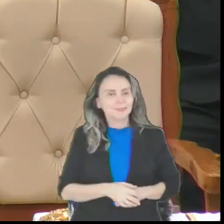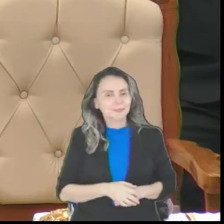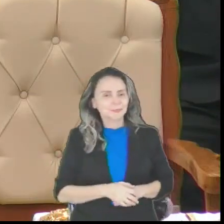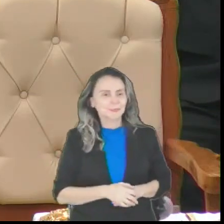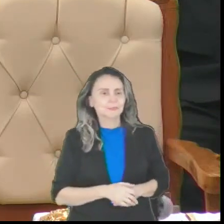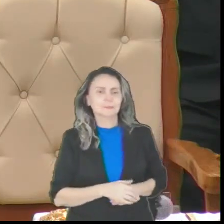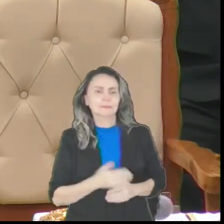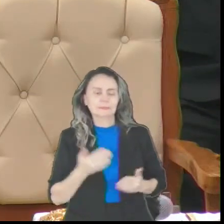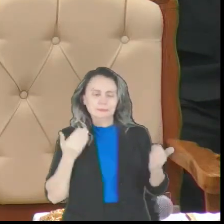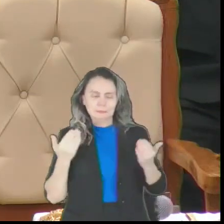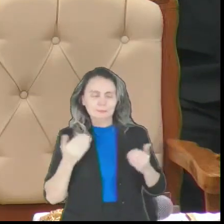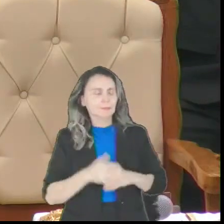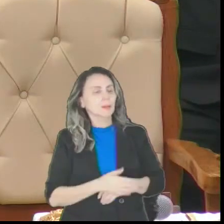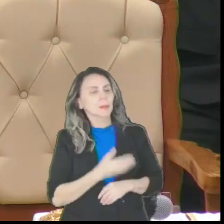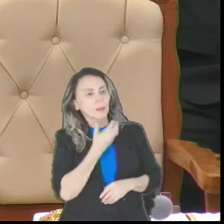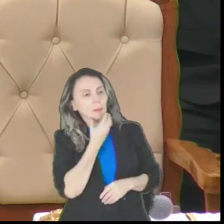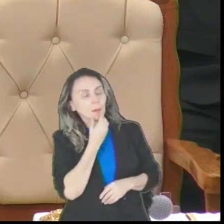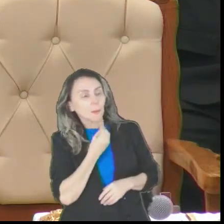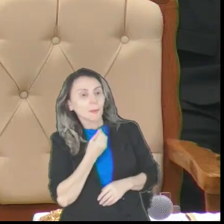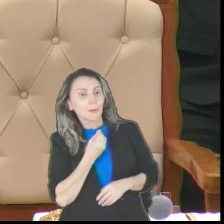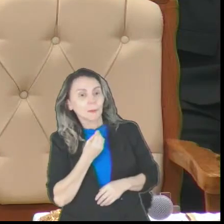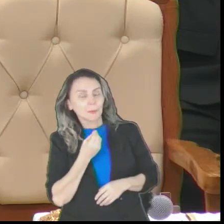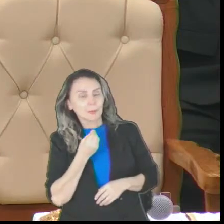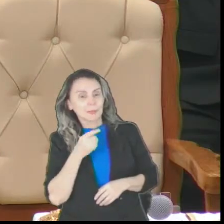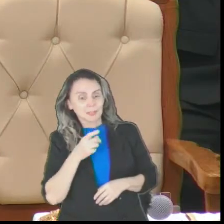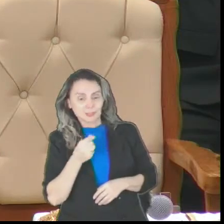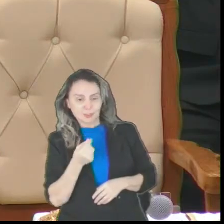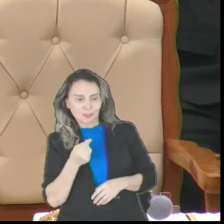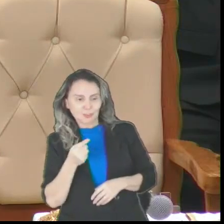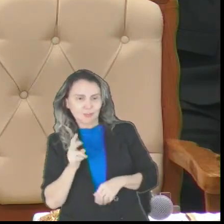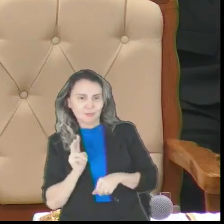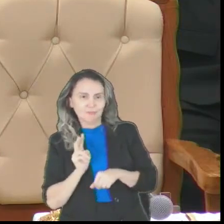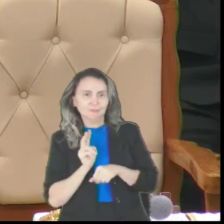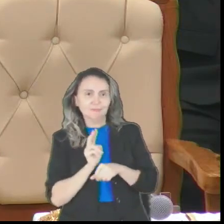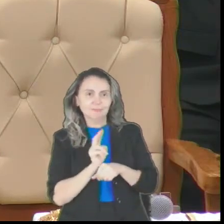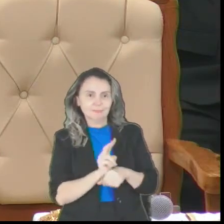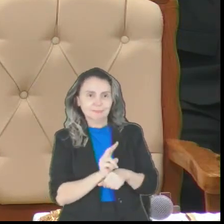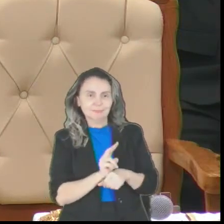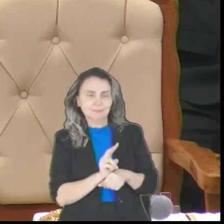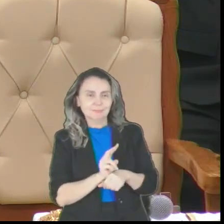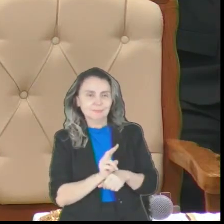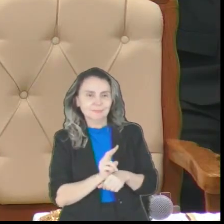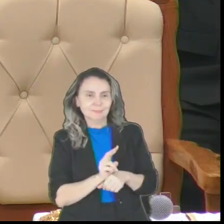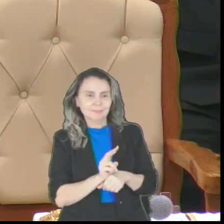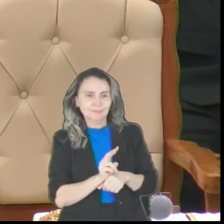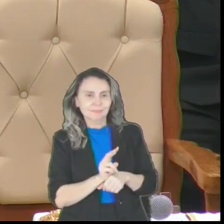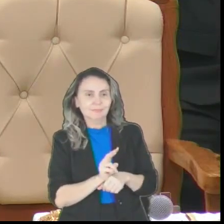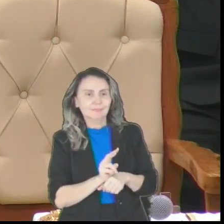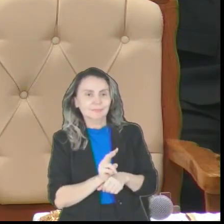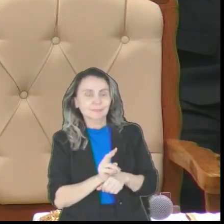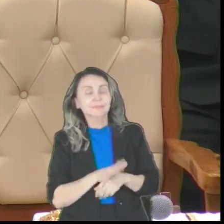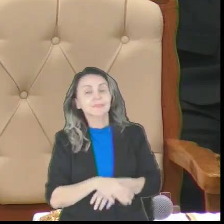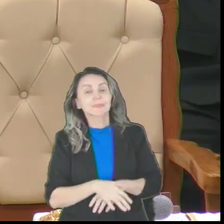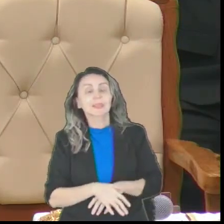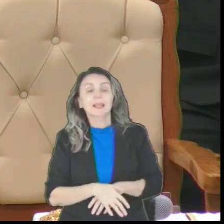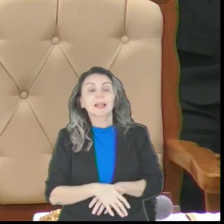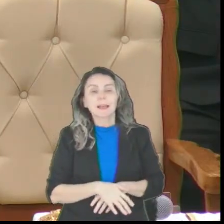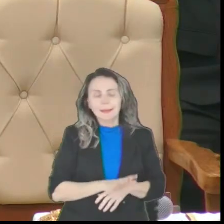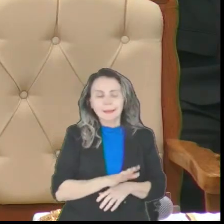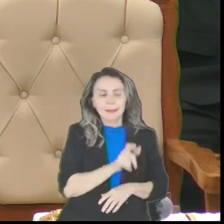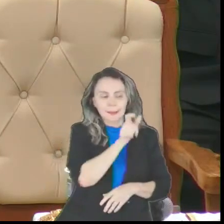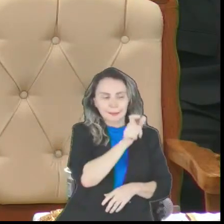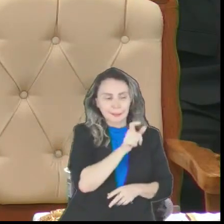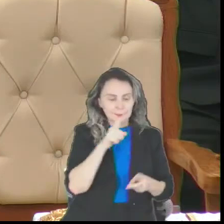credor tinha 2 devedores. Um devia 500 dinheiro e outro 50.